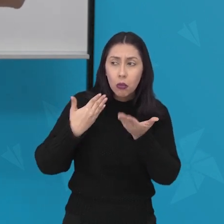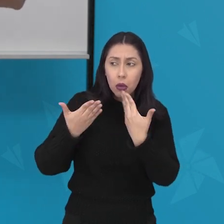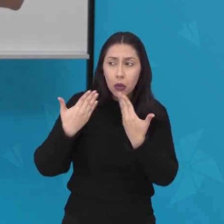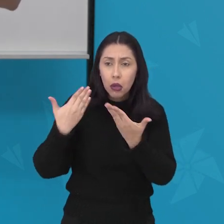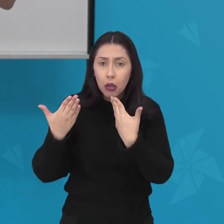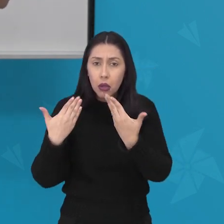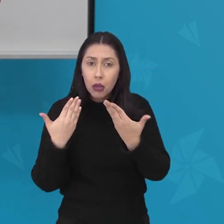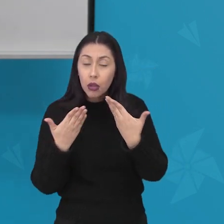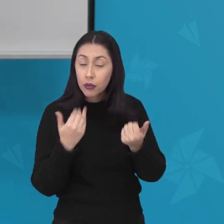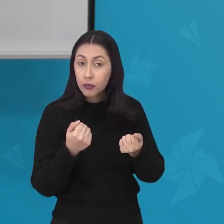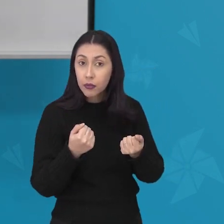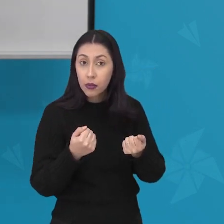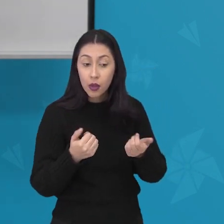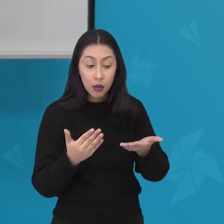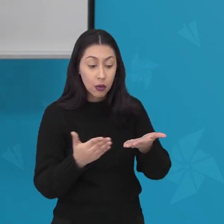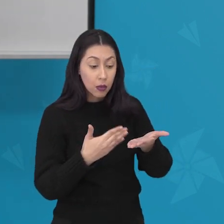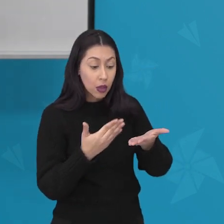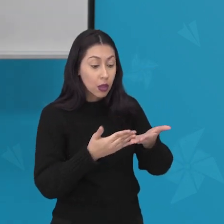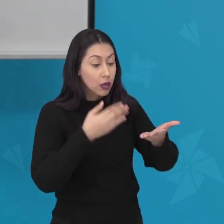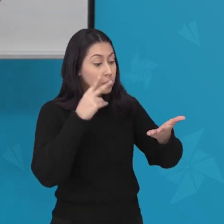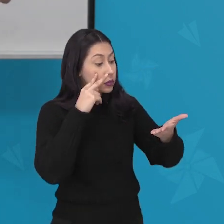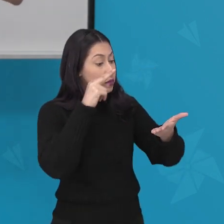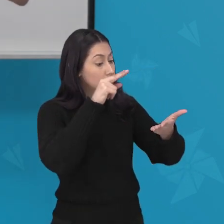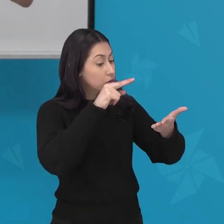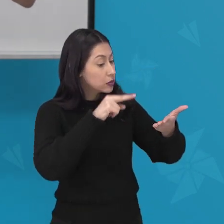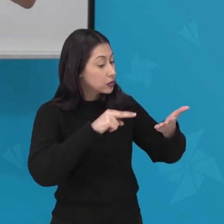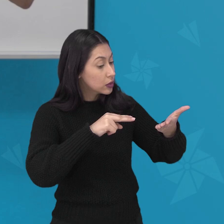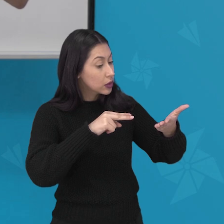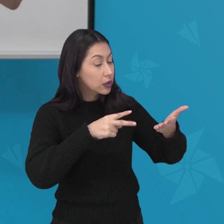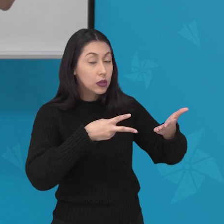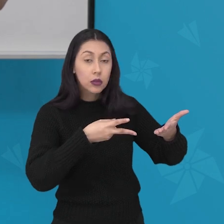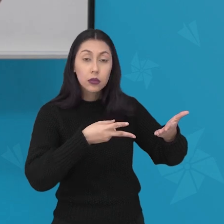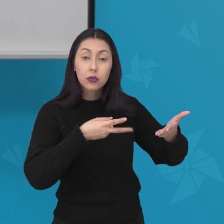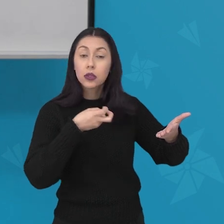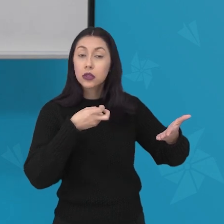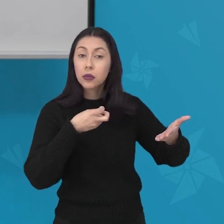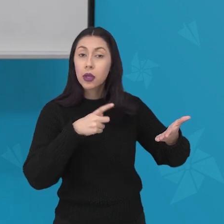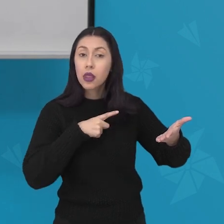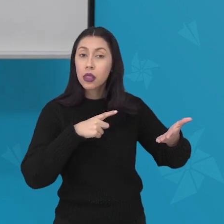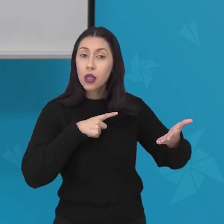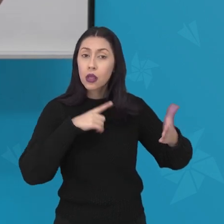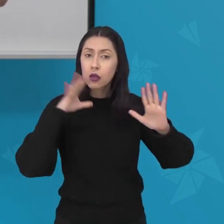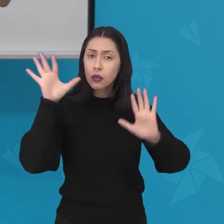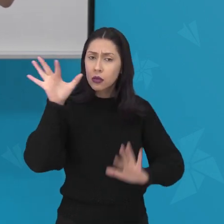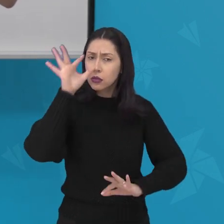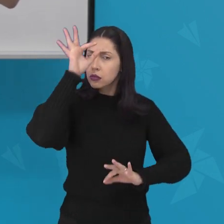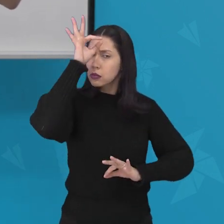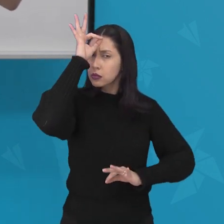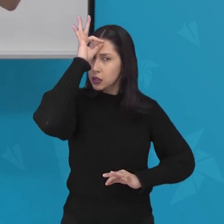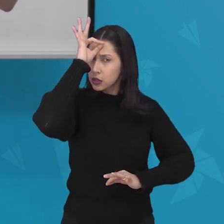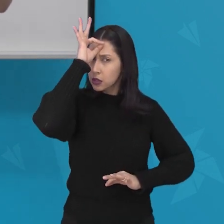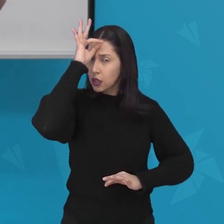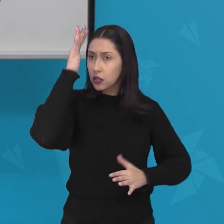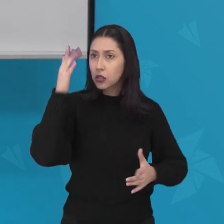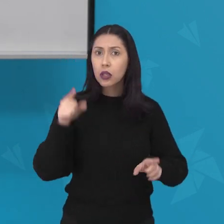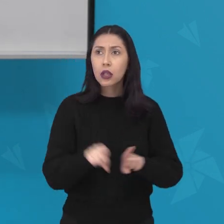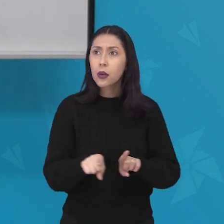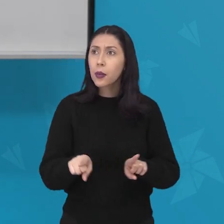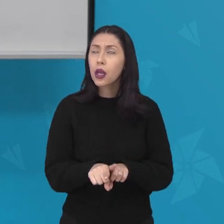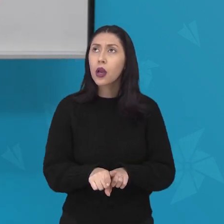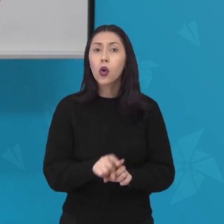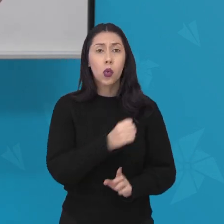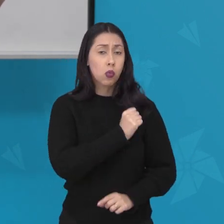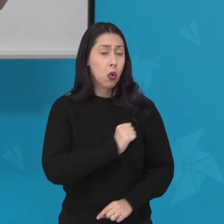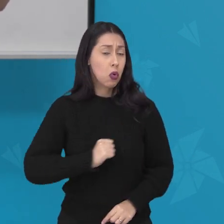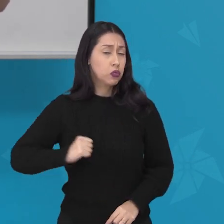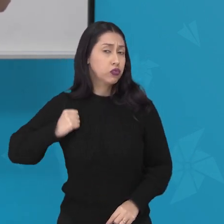diálogos. Quando a gente lê o livro de Platão, a gente percebe que existem vários personagens, sendo Sócrates talvez